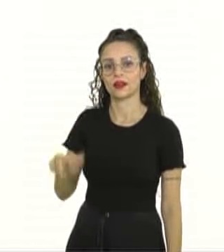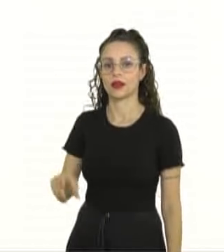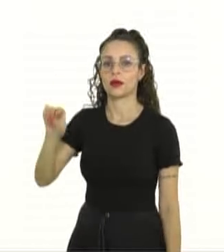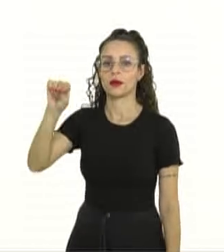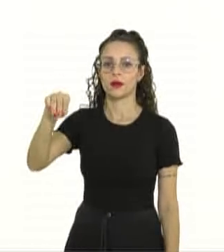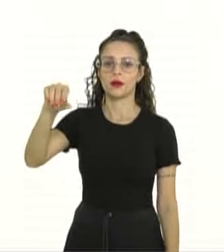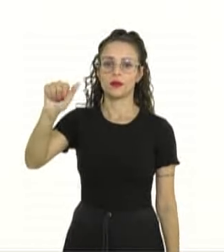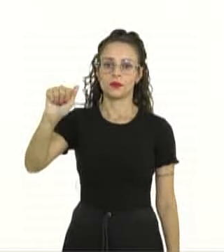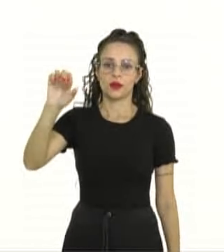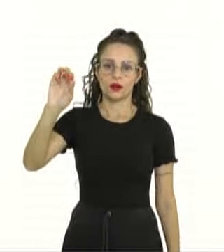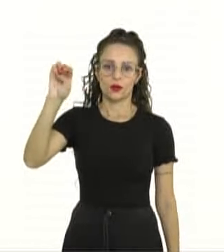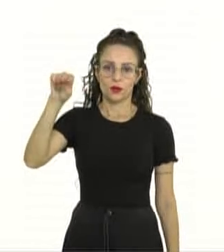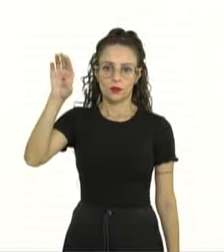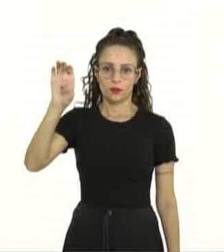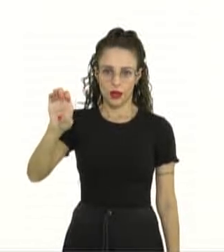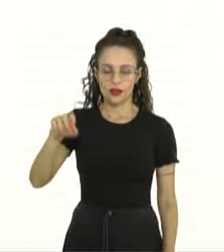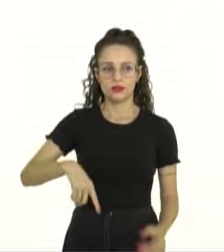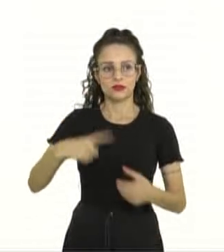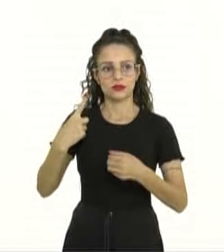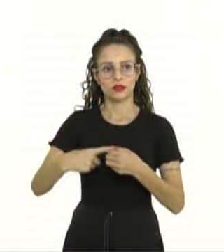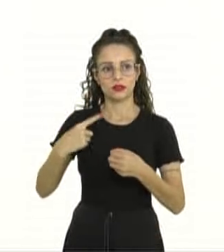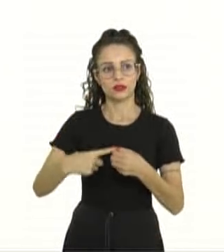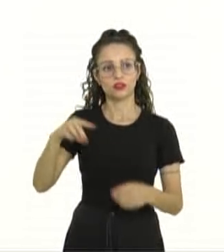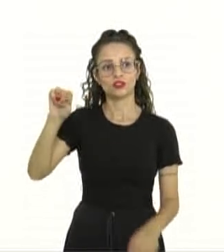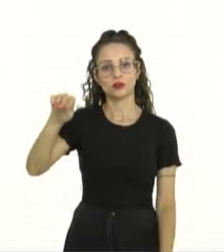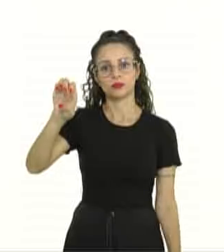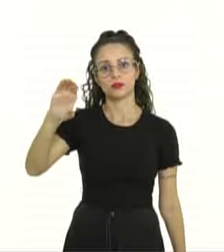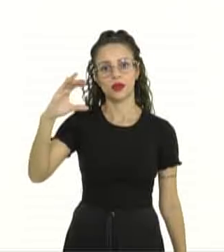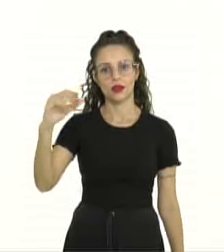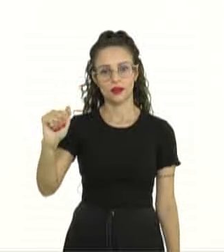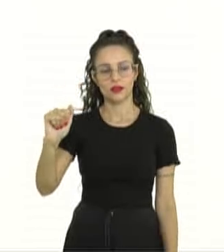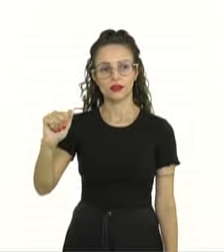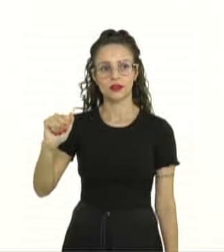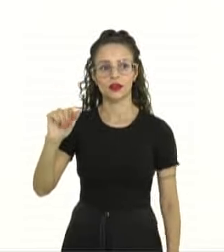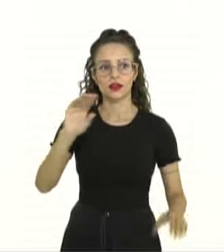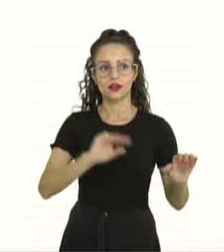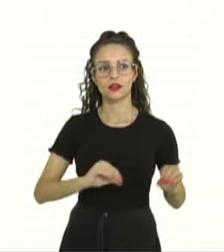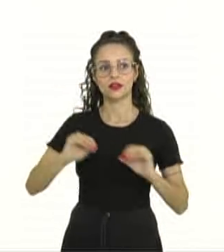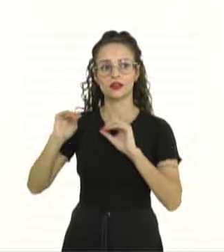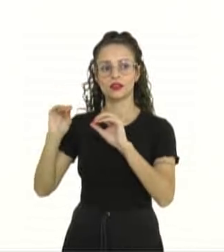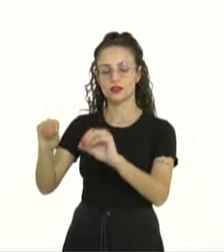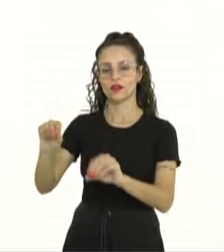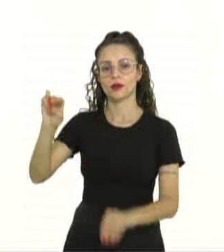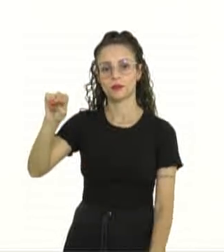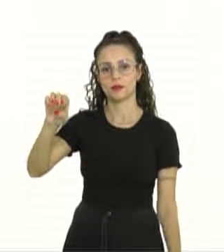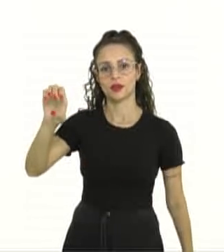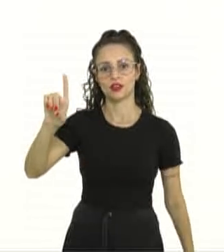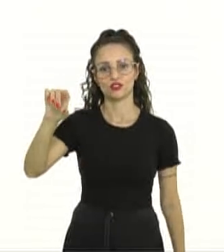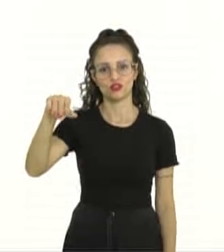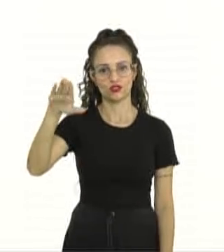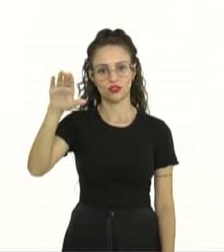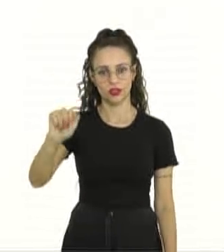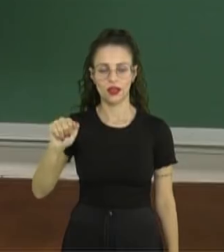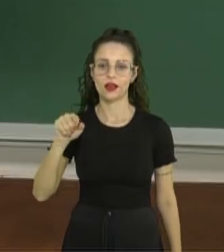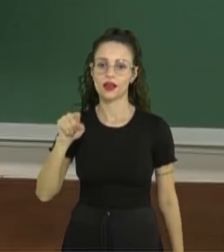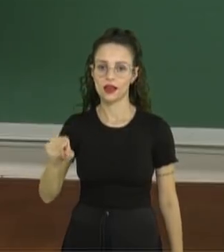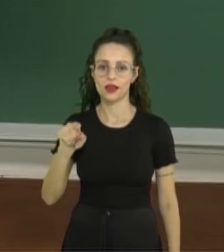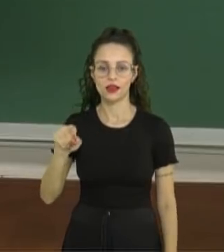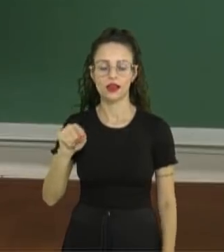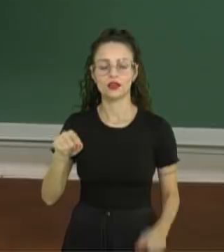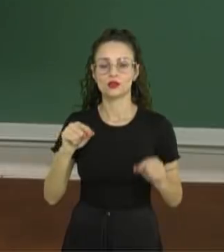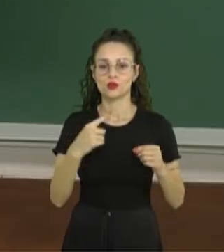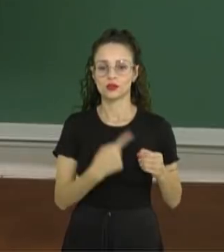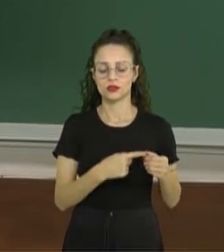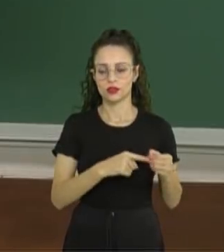Meca, né, que fica na região ali do Oriente Médio, que vai para Medina, na atual Arábia Saudita.